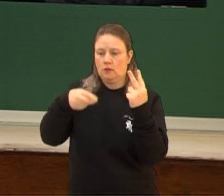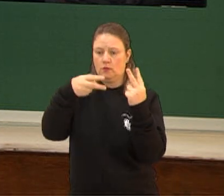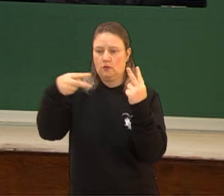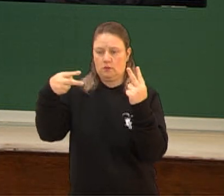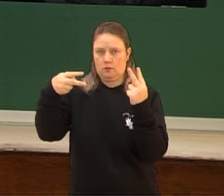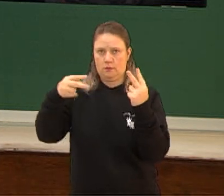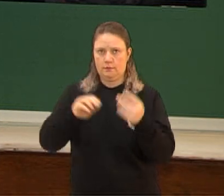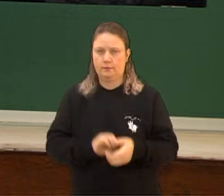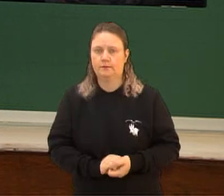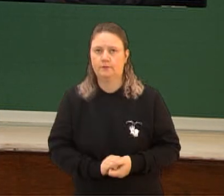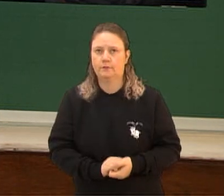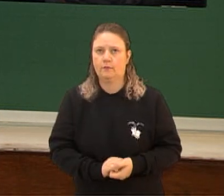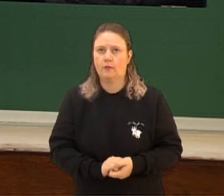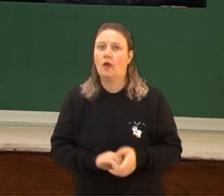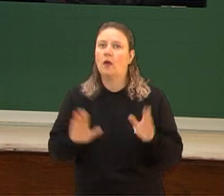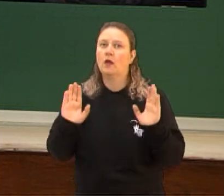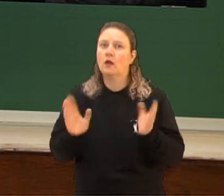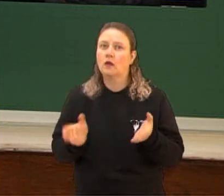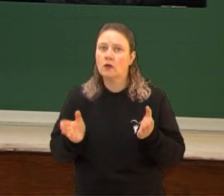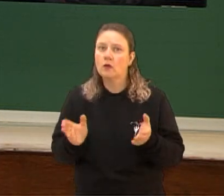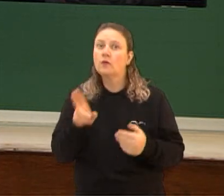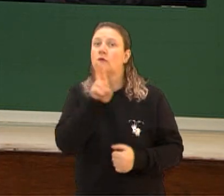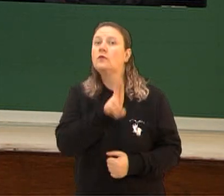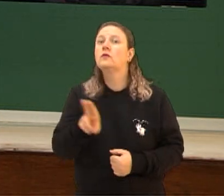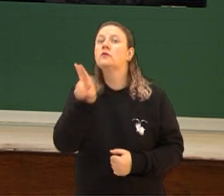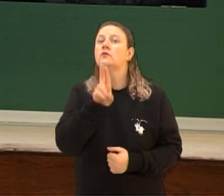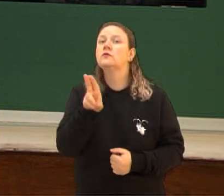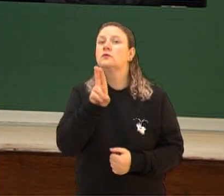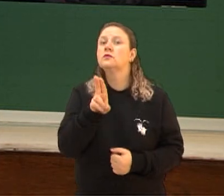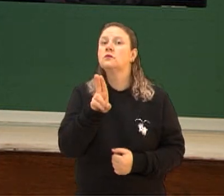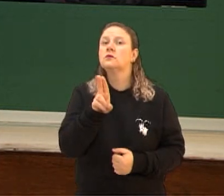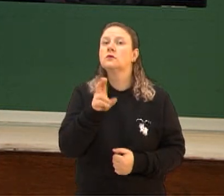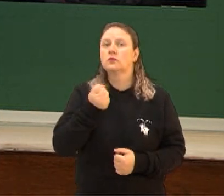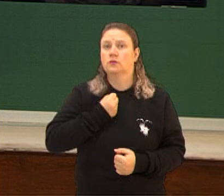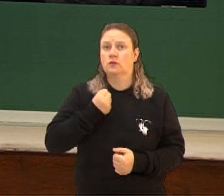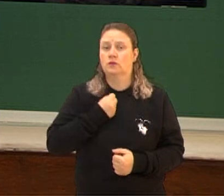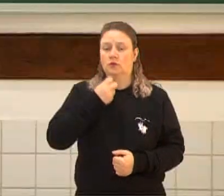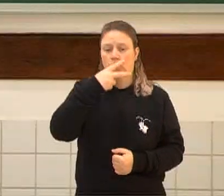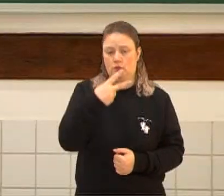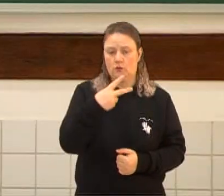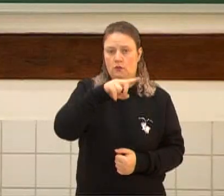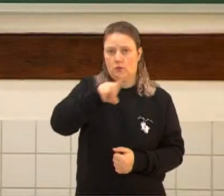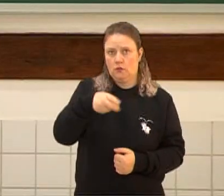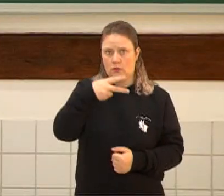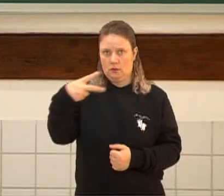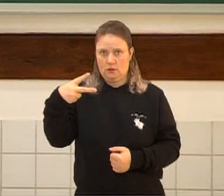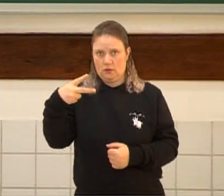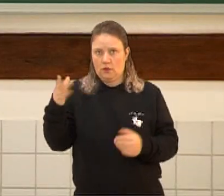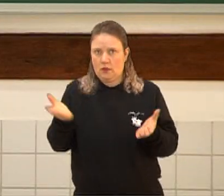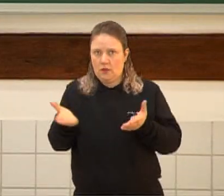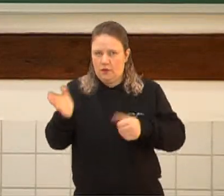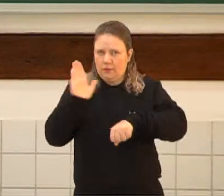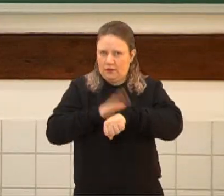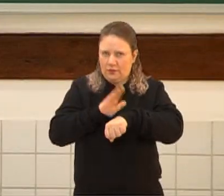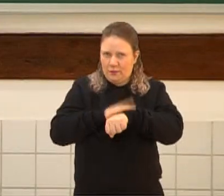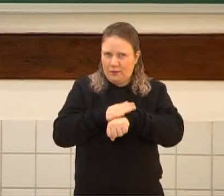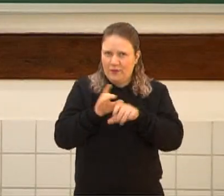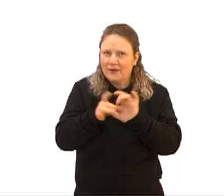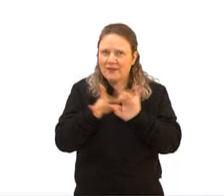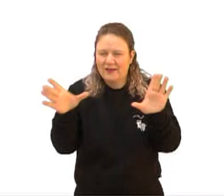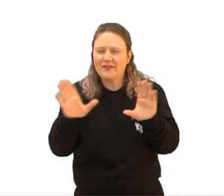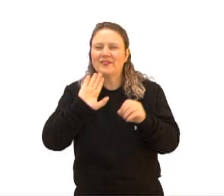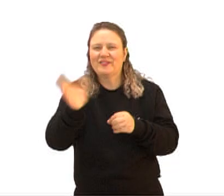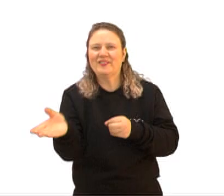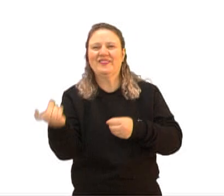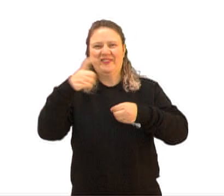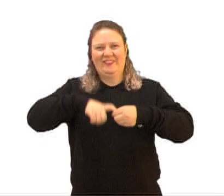em raiz de 5 utilize o valor 2,2. Eu vou dar um tempinho para vocês e volto já para a correção.